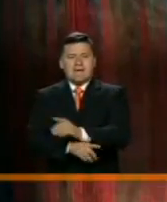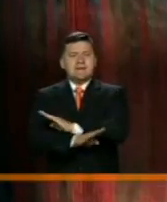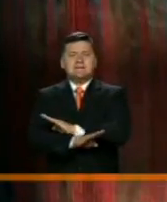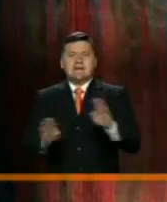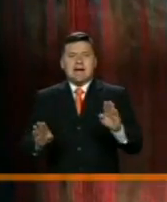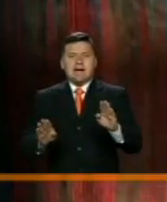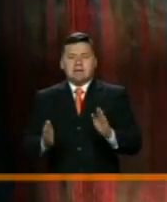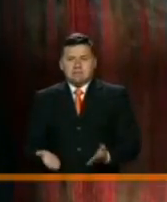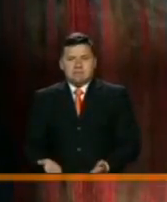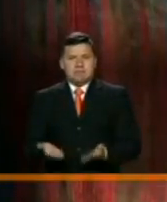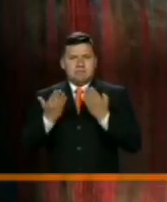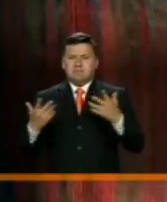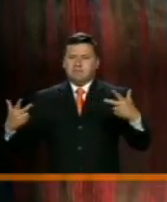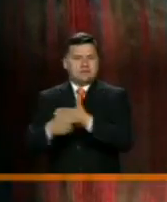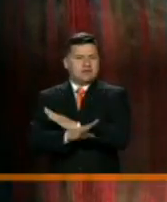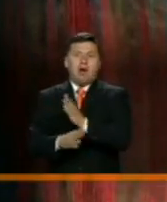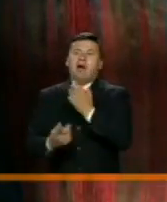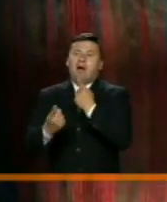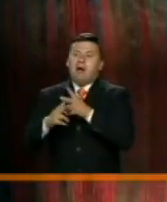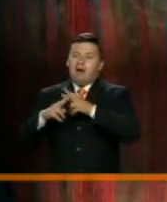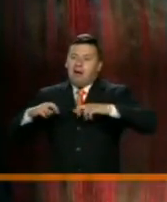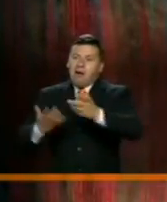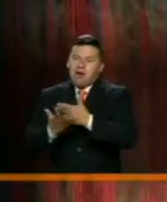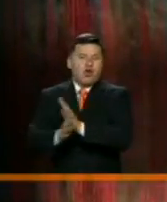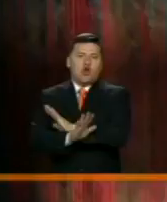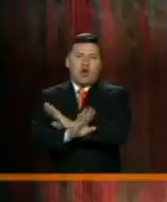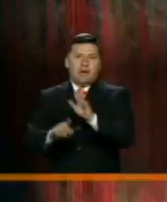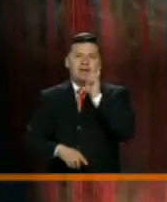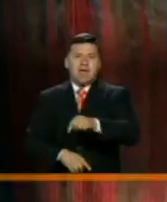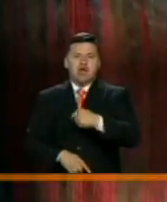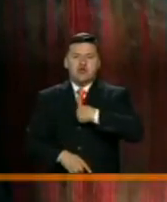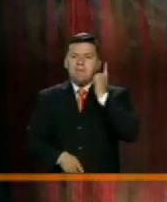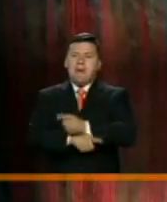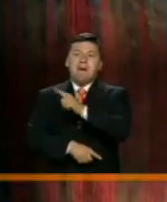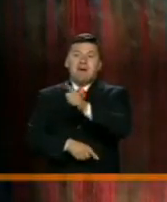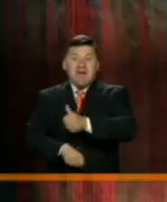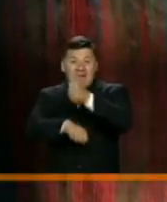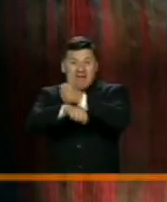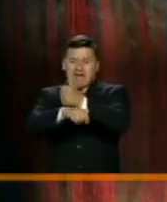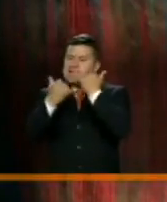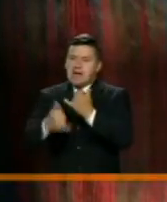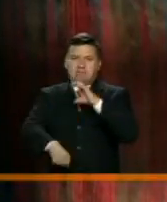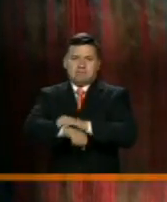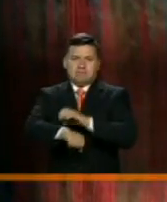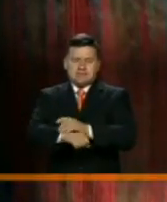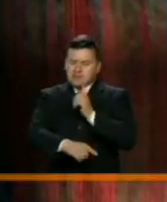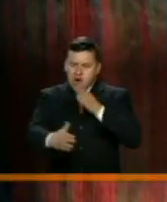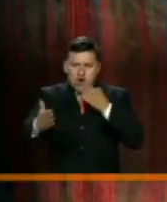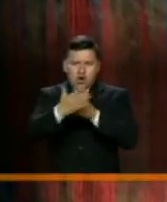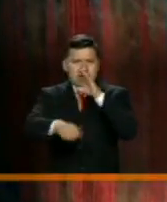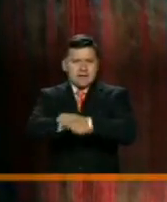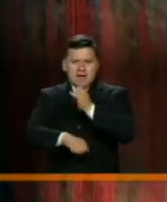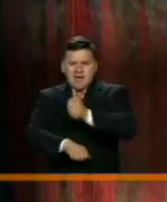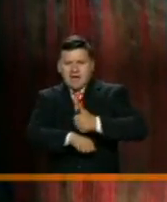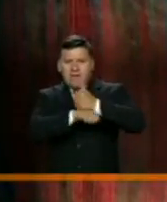Ivan Duque afirmou que ordenou a reativação dos mandados de prisão contra os negociadores de paz do RN em Cuba